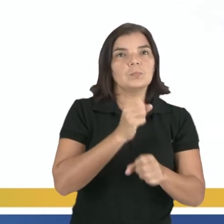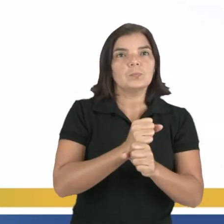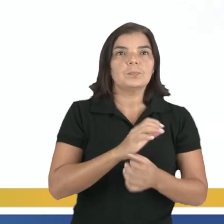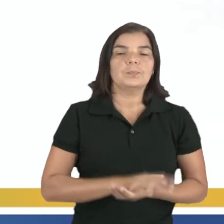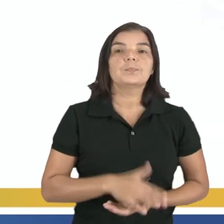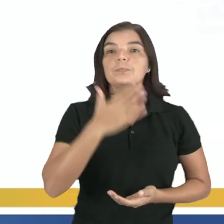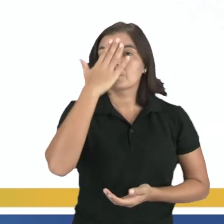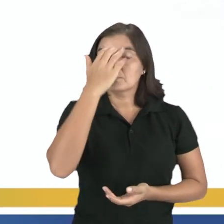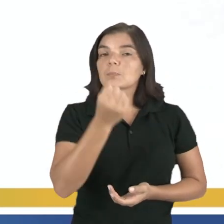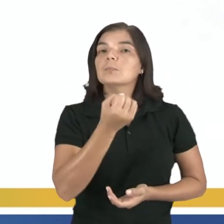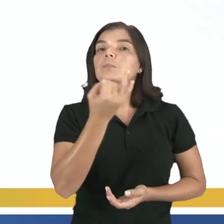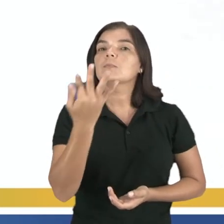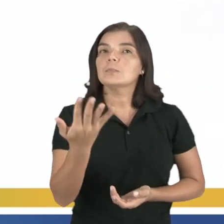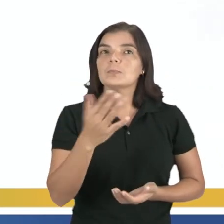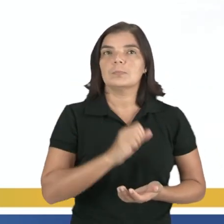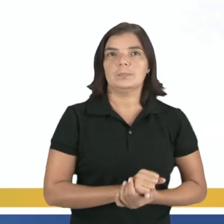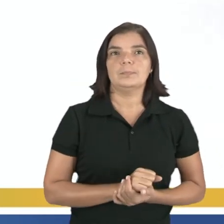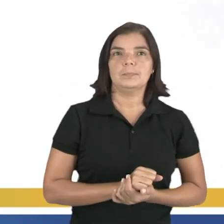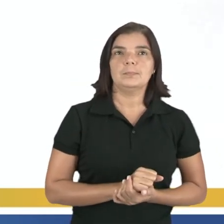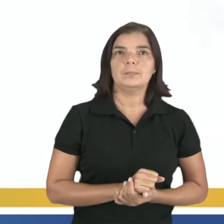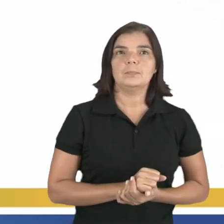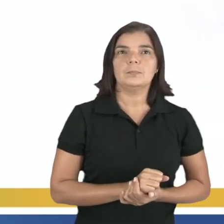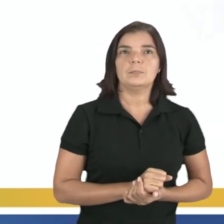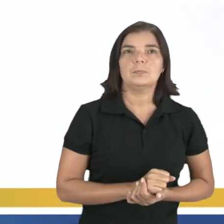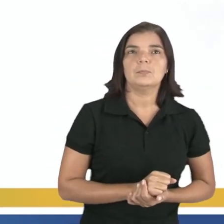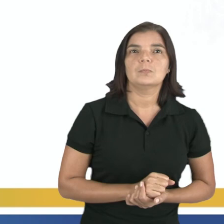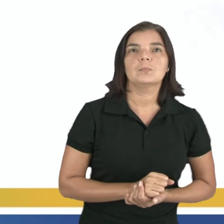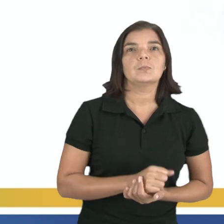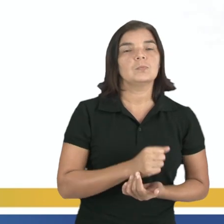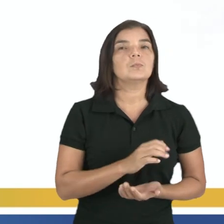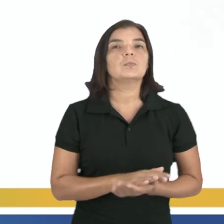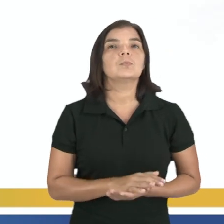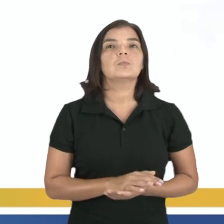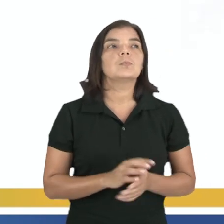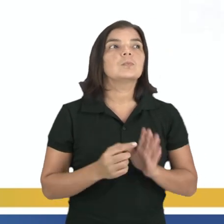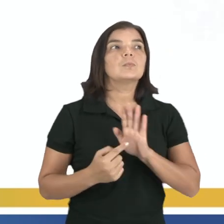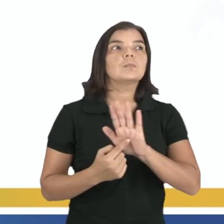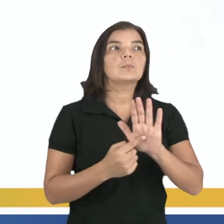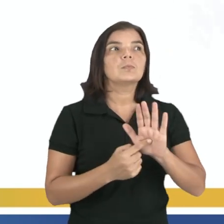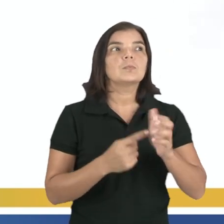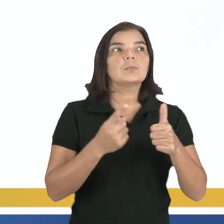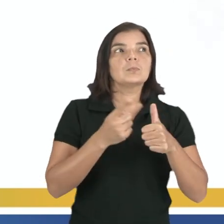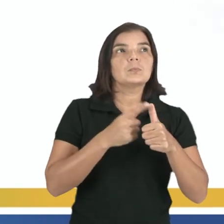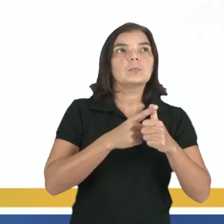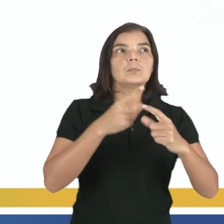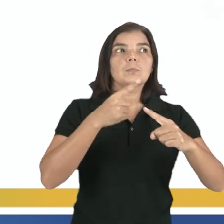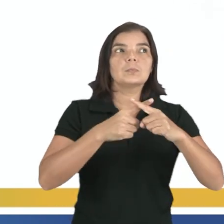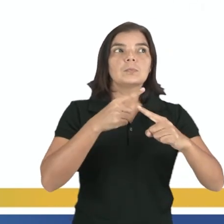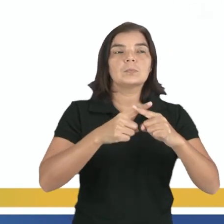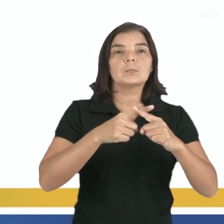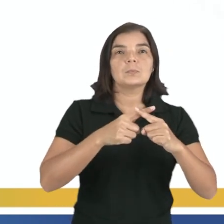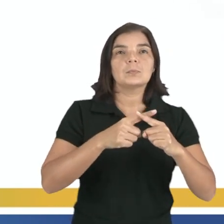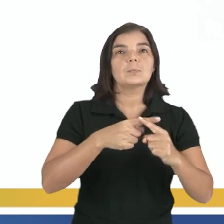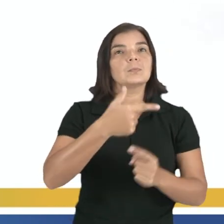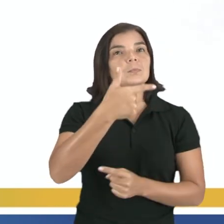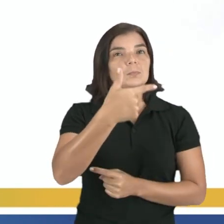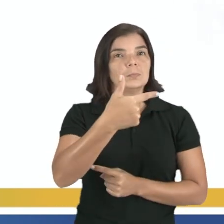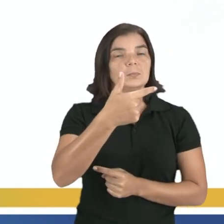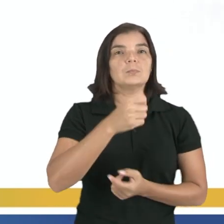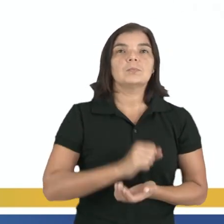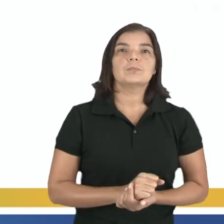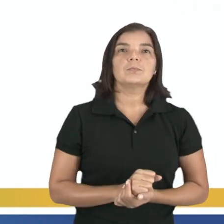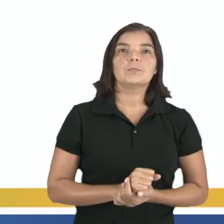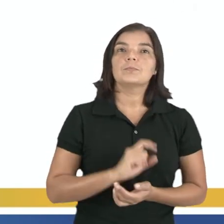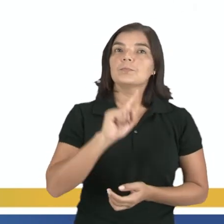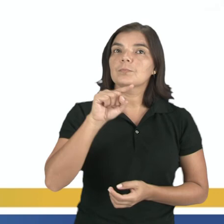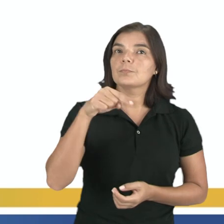Eu quero saber quem é o enésimo número ímpar. Então, a minha setinha manda eu fazer o quê? Primeiro, multiplicar o n por 2.